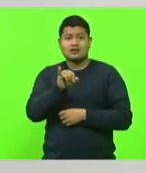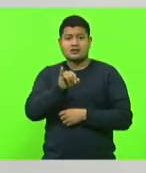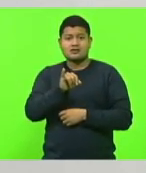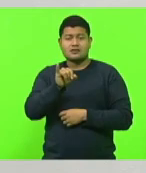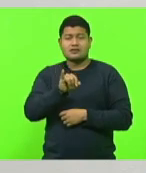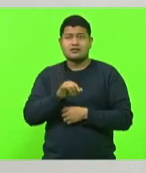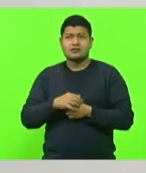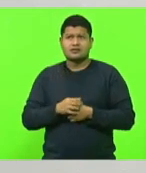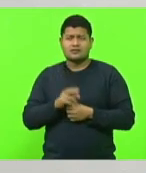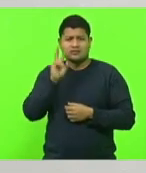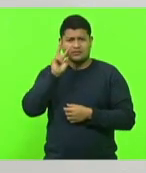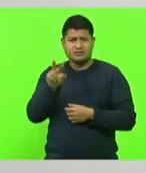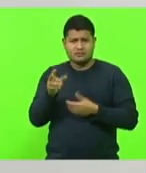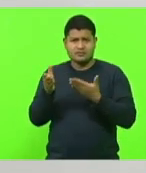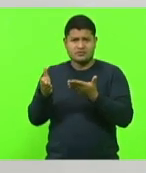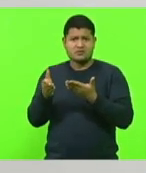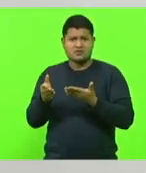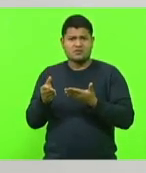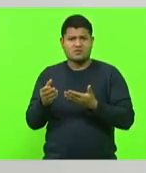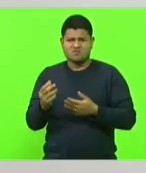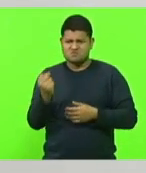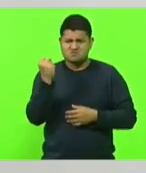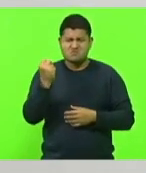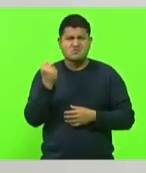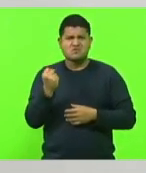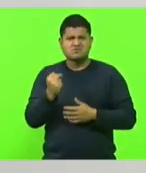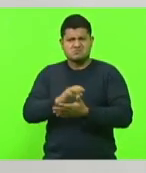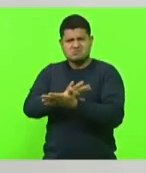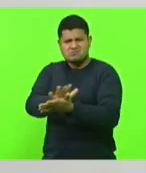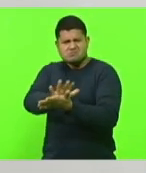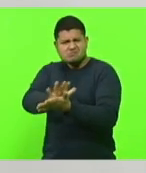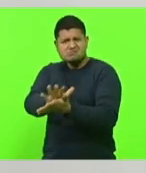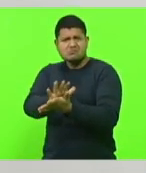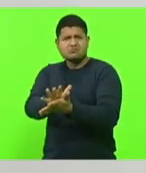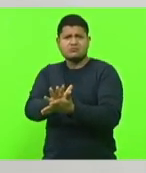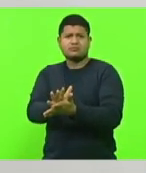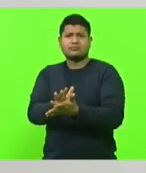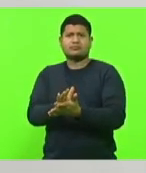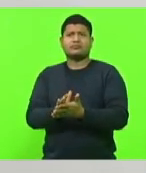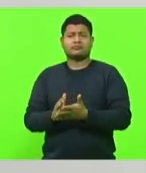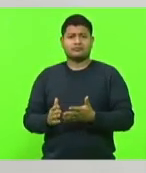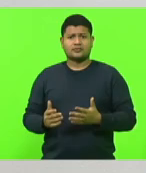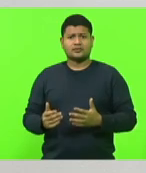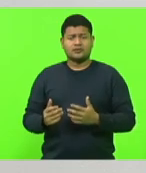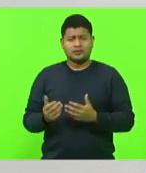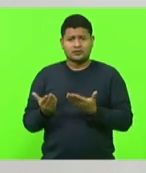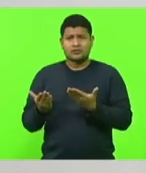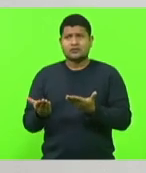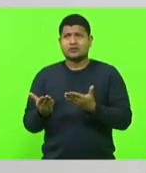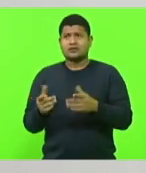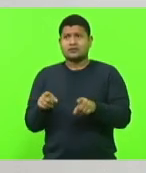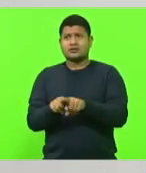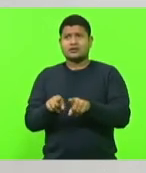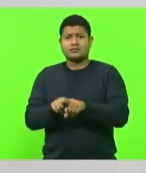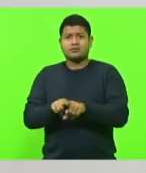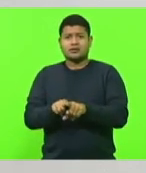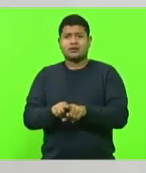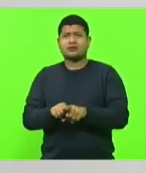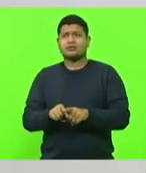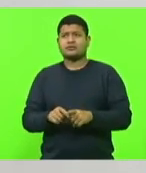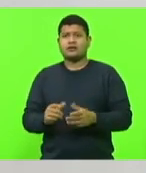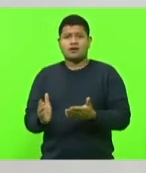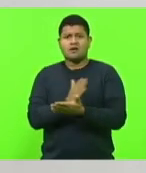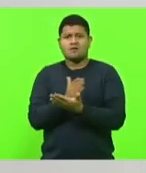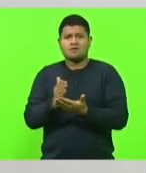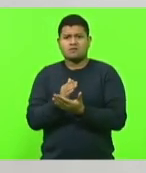Vocês viram ali quanta força que foi empregado ali, além de força física? Tinha